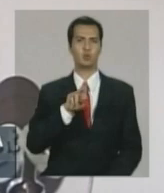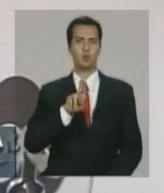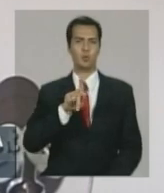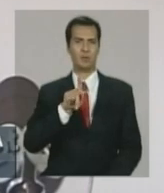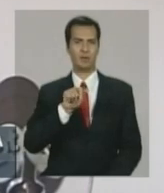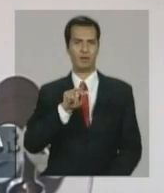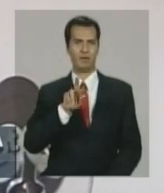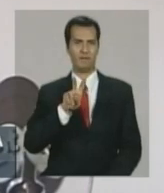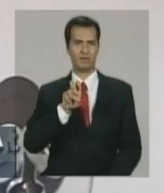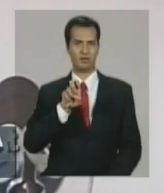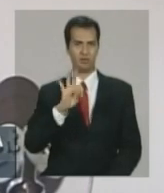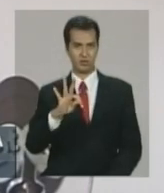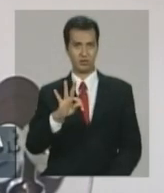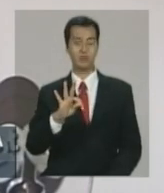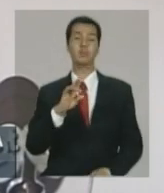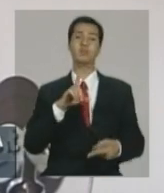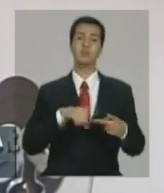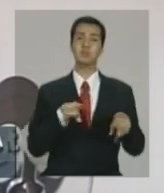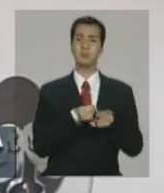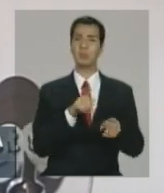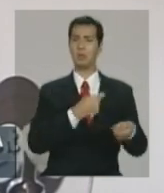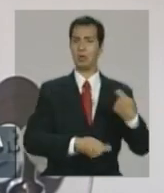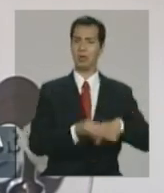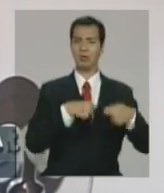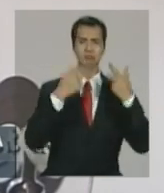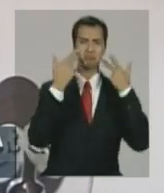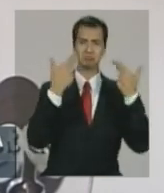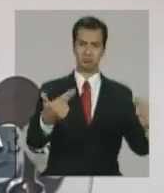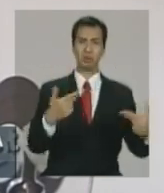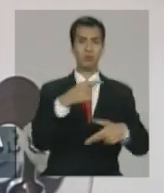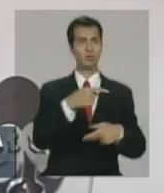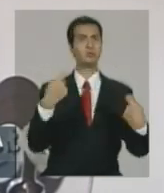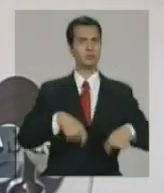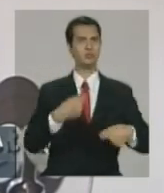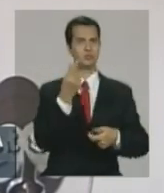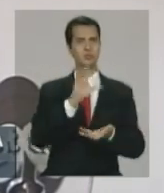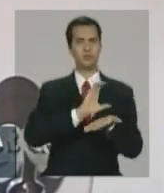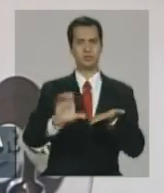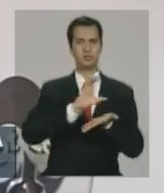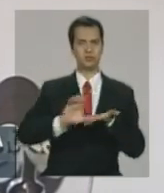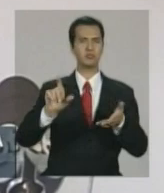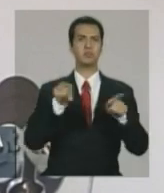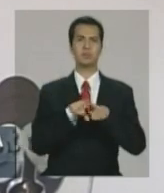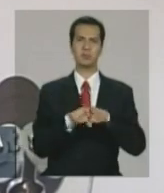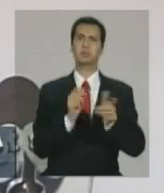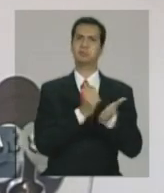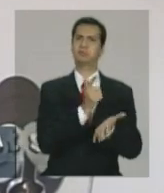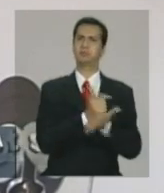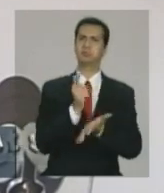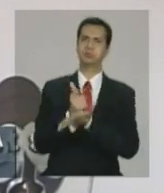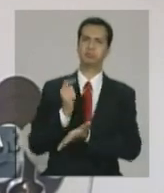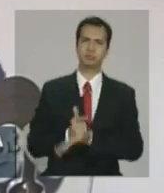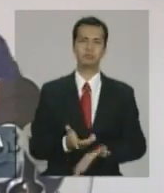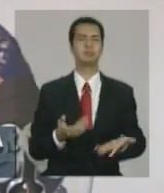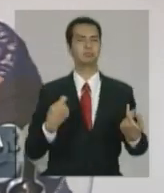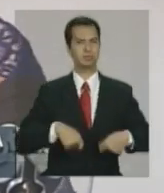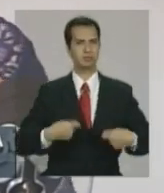situação confortável diante dos mercados, eles devem investir e consumir. No caso dos países